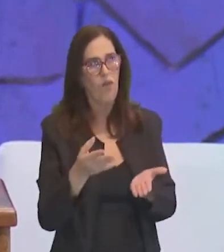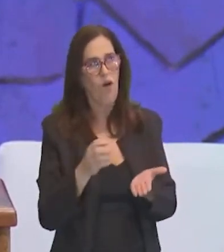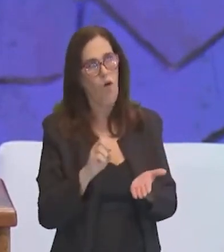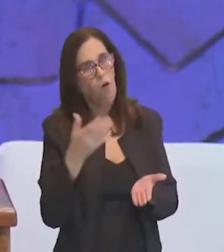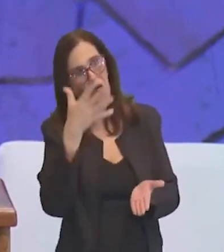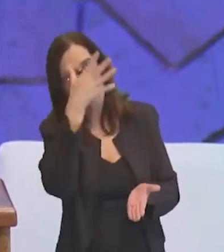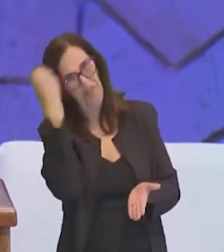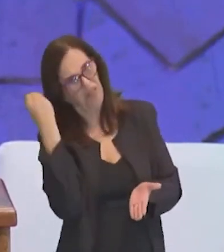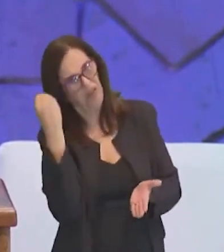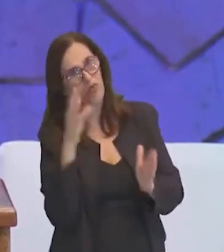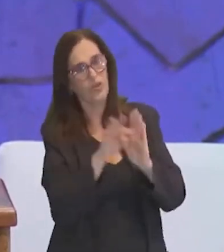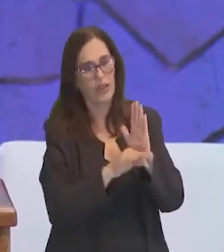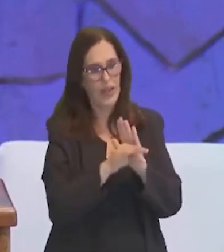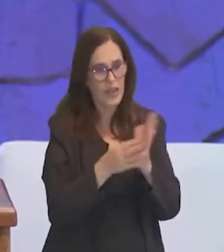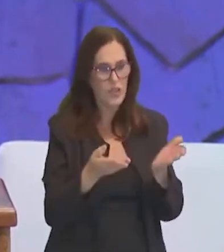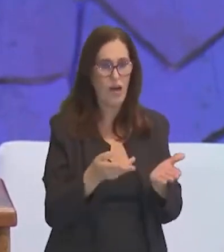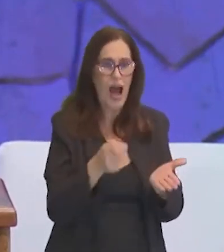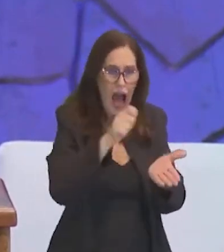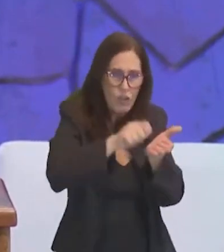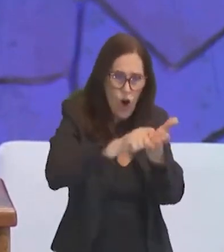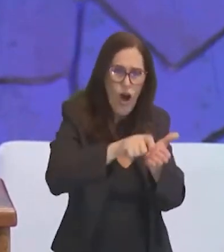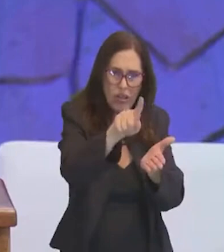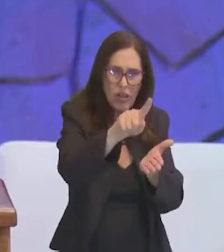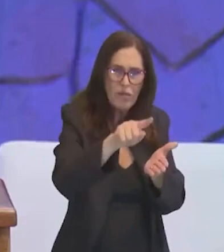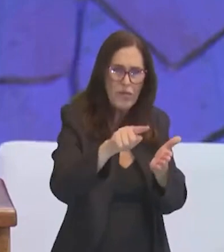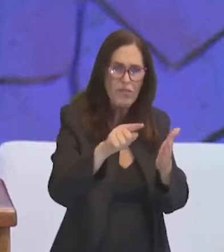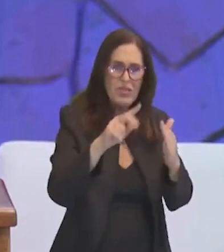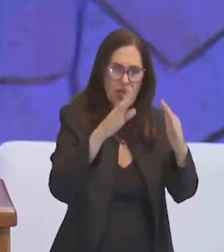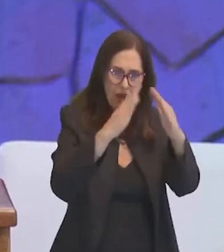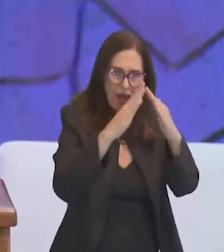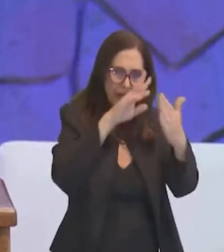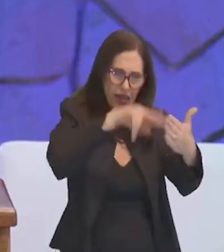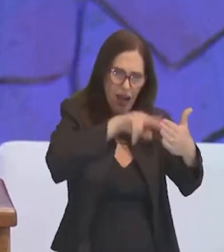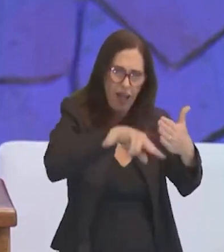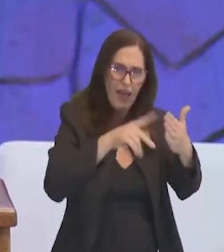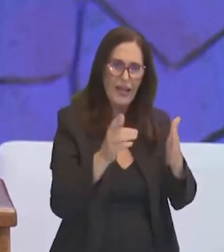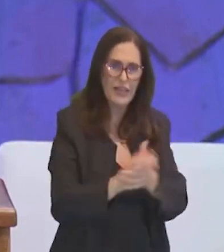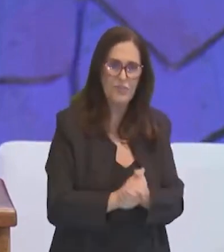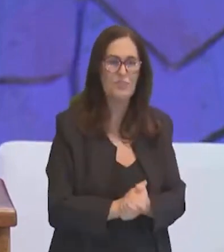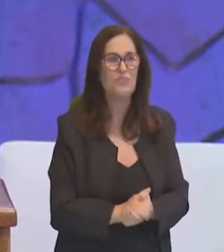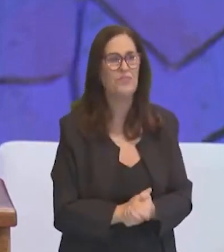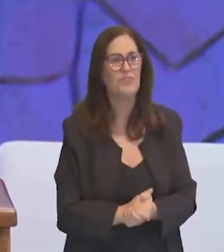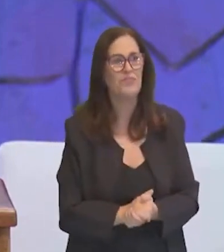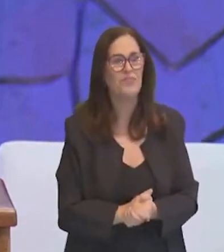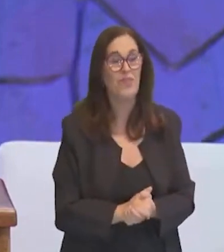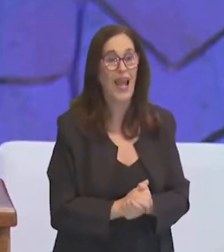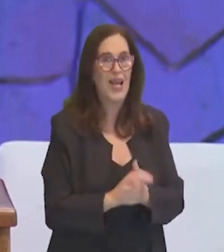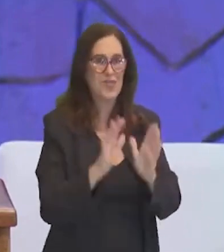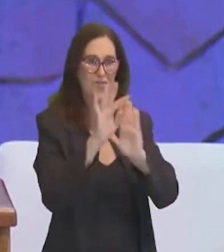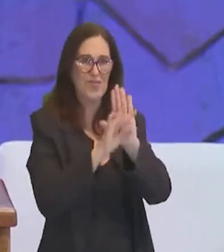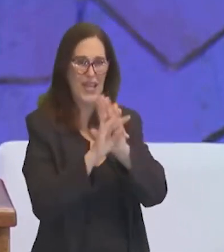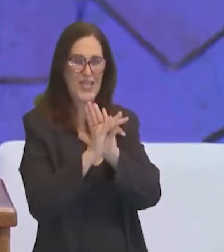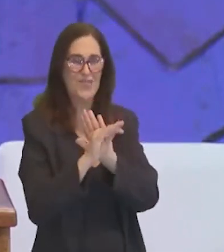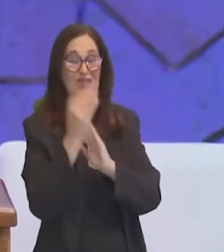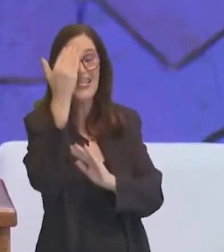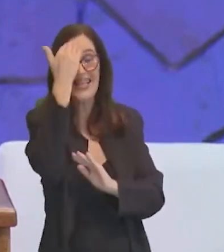falas desse texto, deixe anotado aí, medita nesse texto depois. Esse texto nos